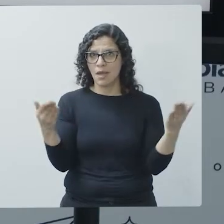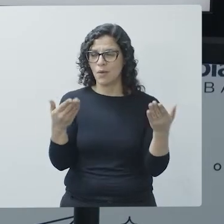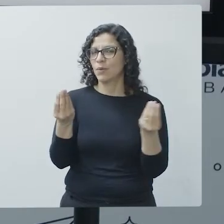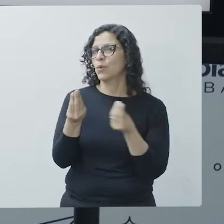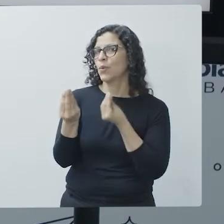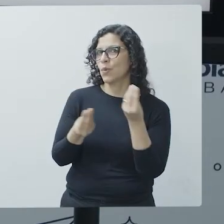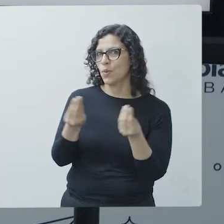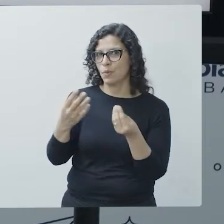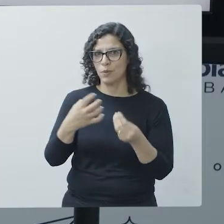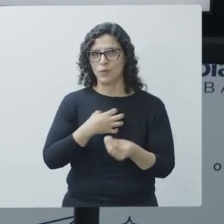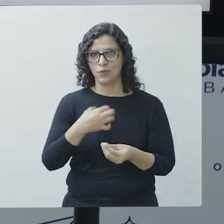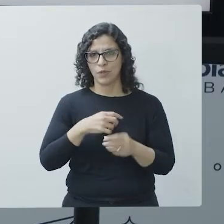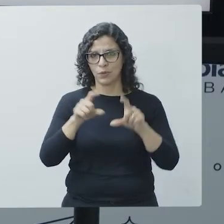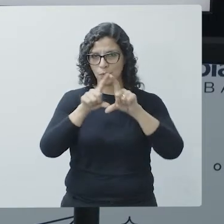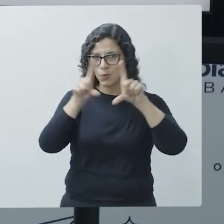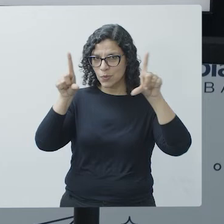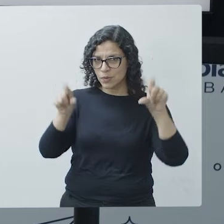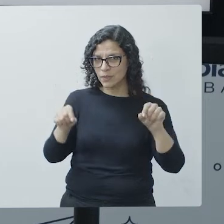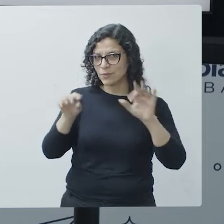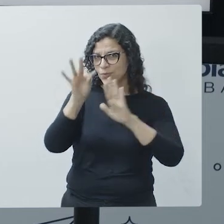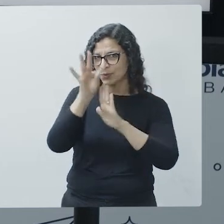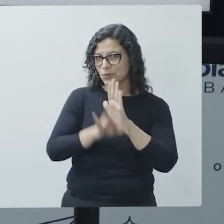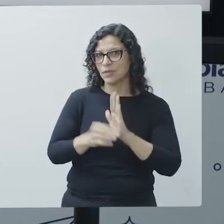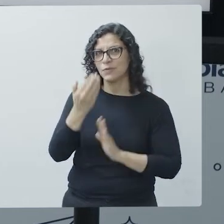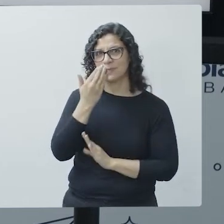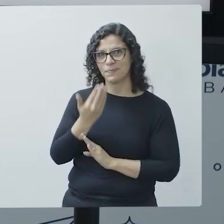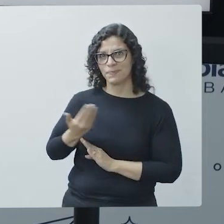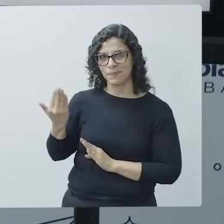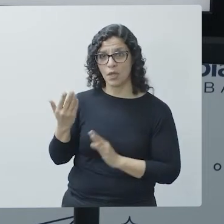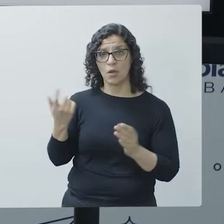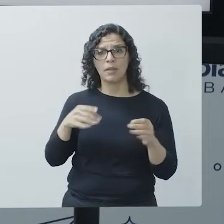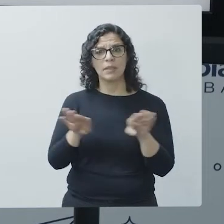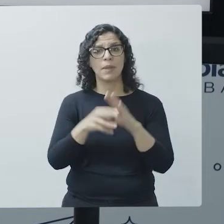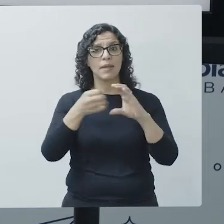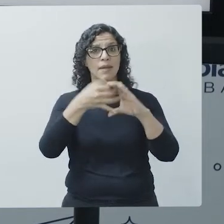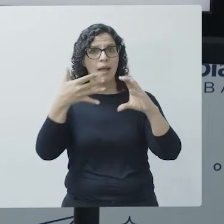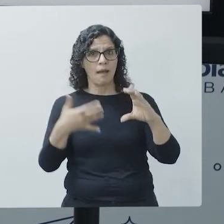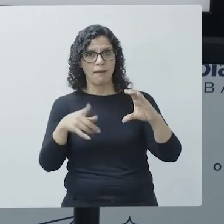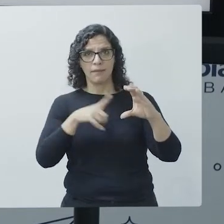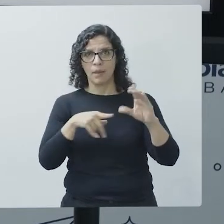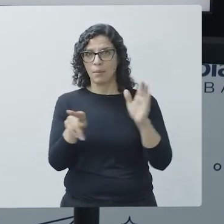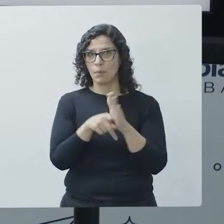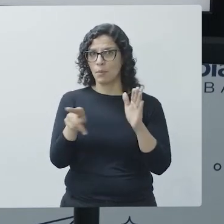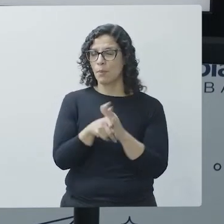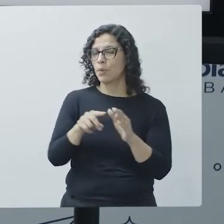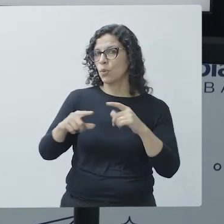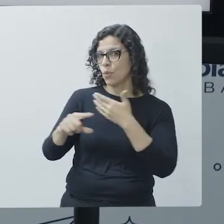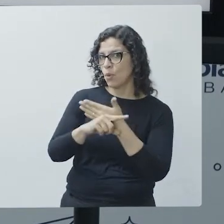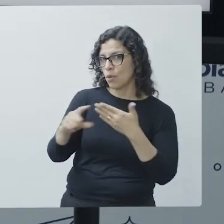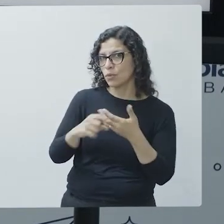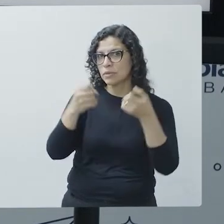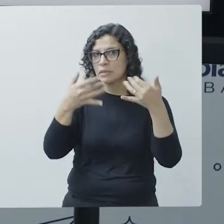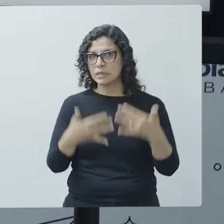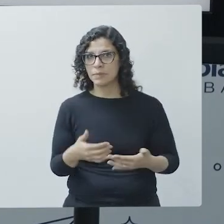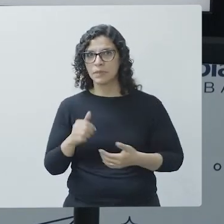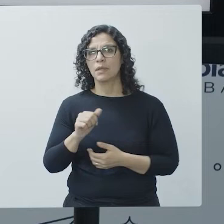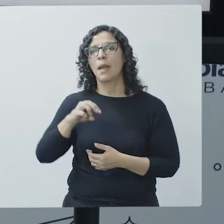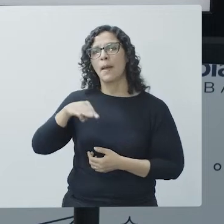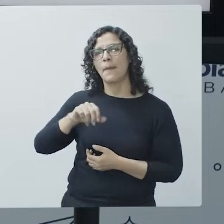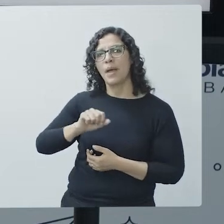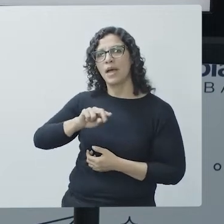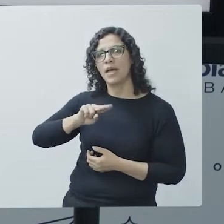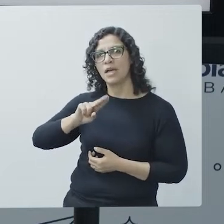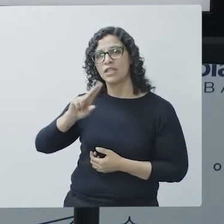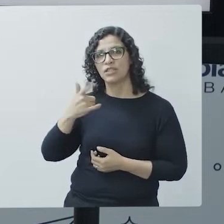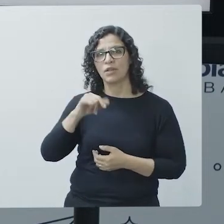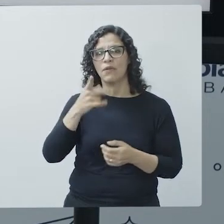também para um trecho desse texto aqui, que é uma das características do nosso autor, o Machado de Assis, quando ele diz